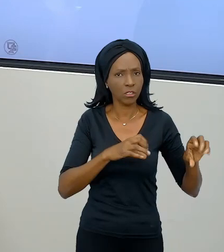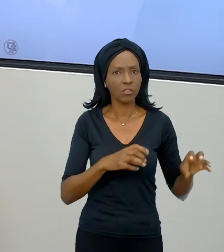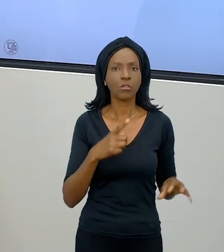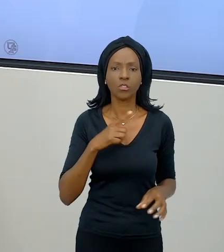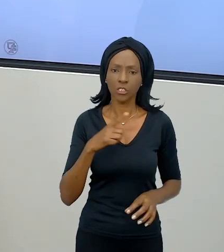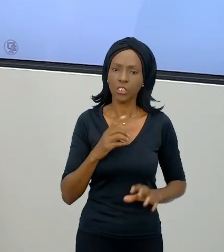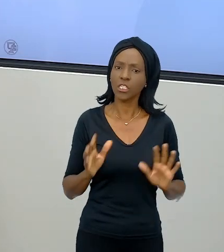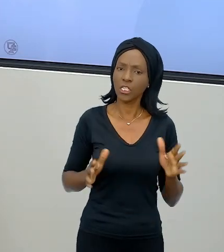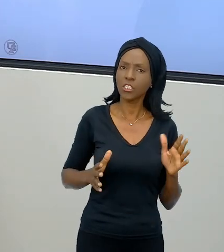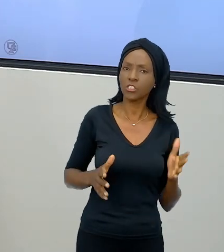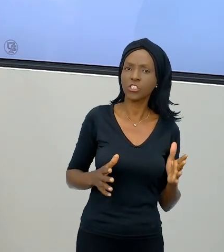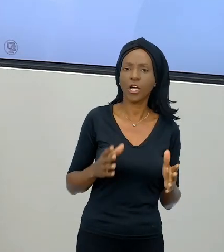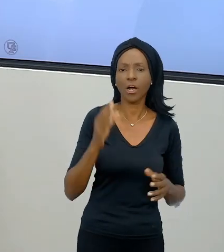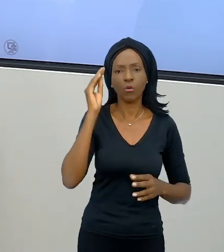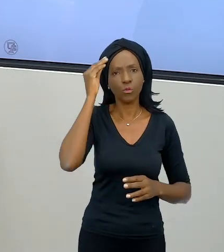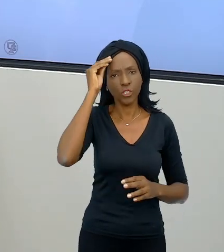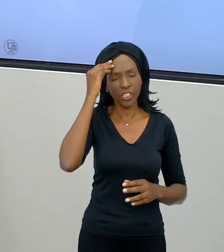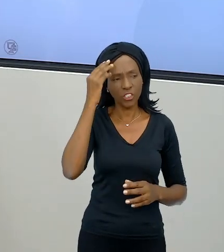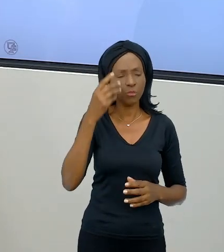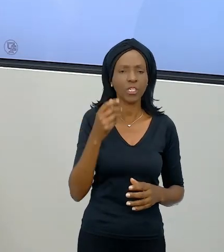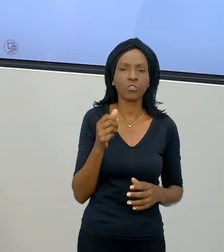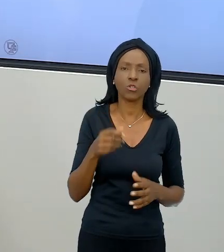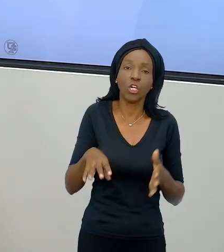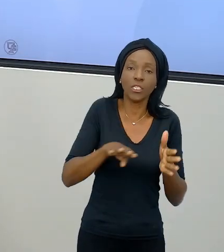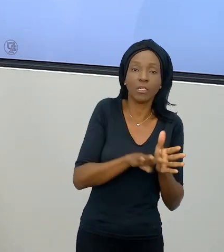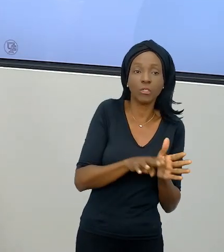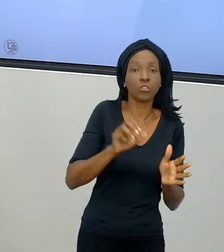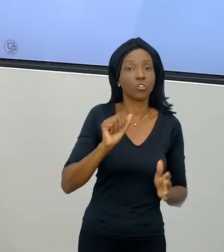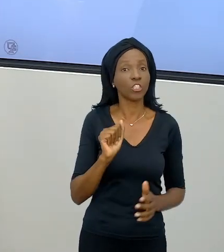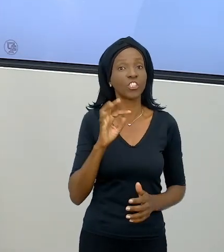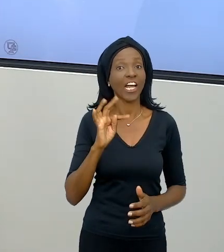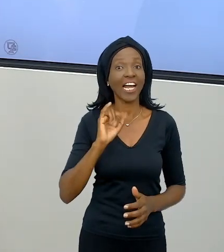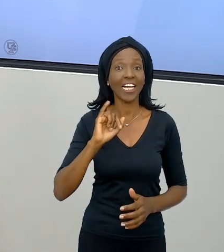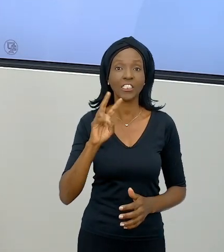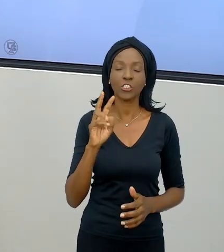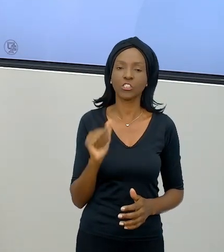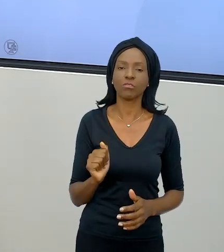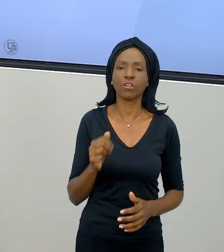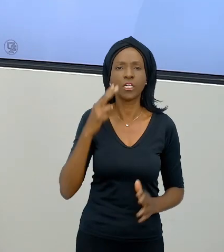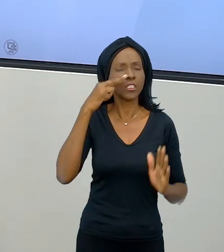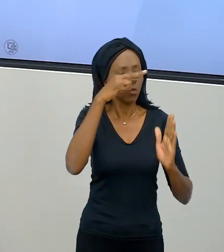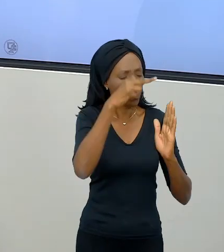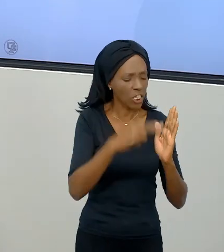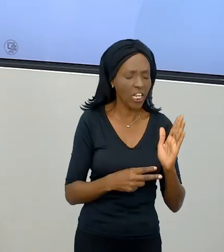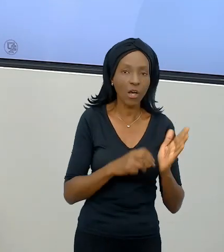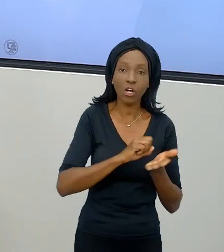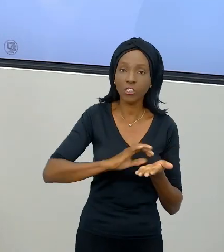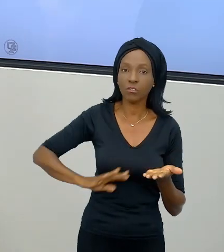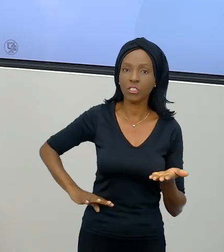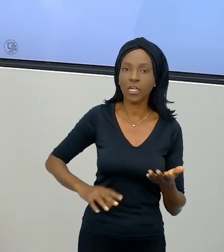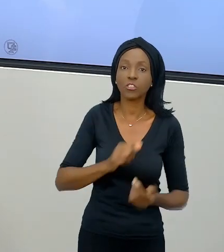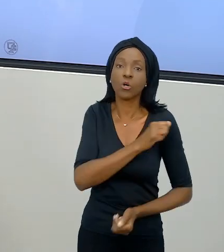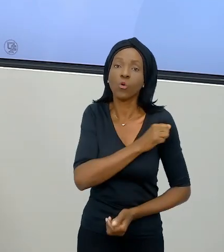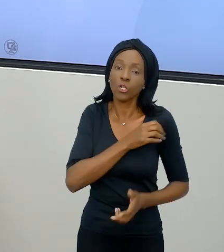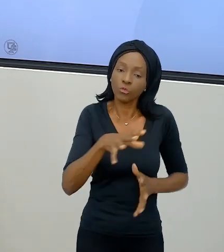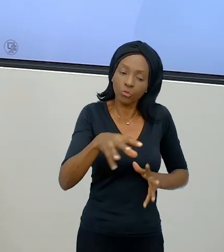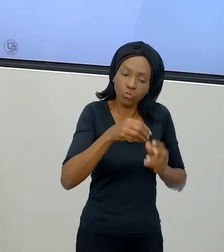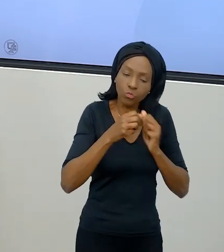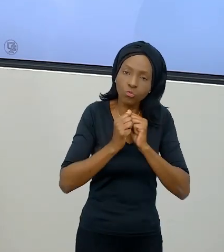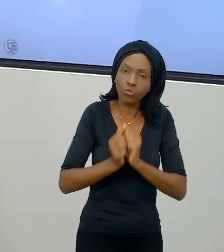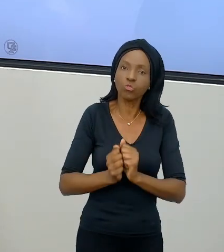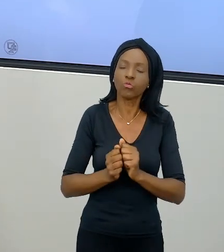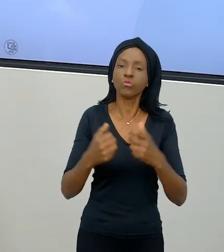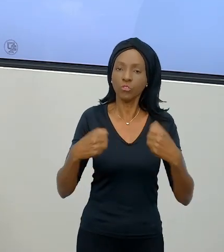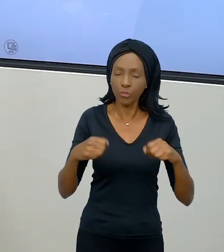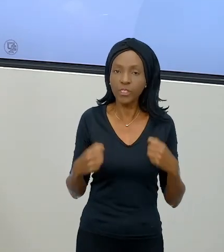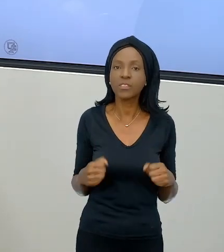professora Jaqueline, essa concepção da metodologia ativa. Então, quando a gente lê lá as atividades, o aluno ele está inserido de forma